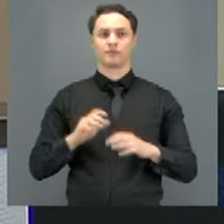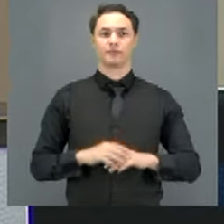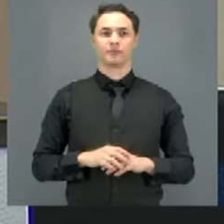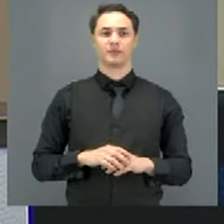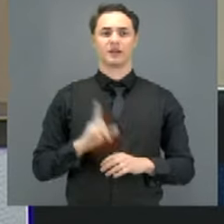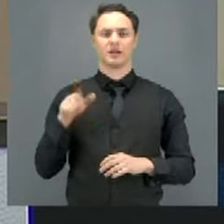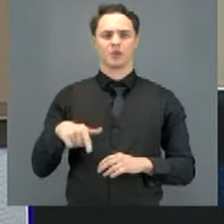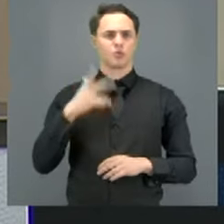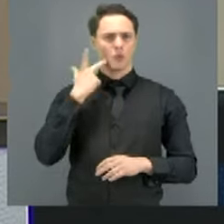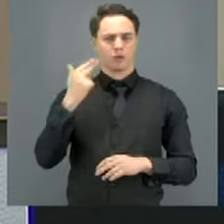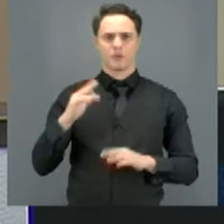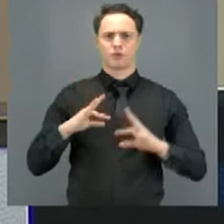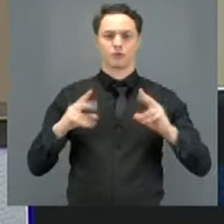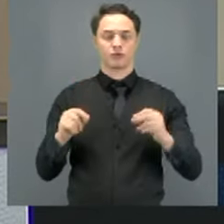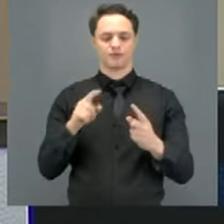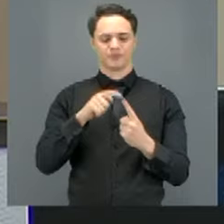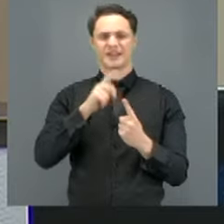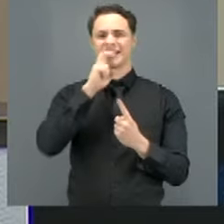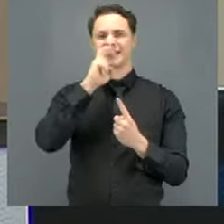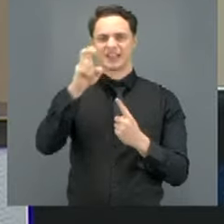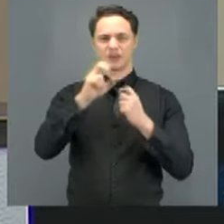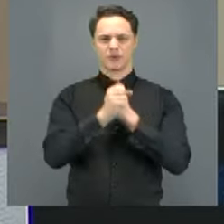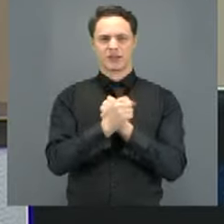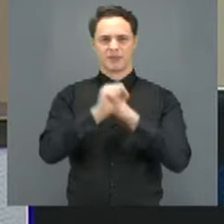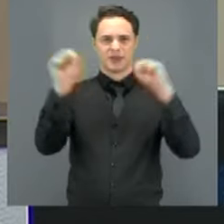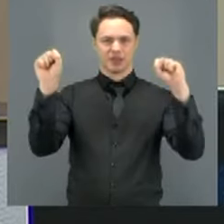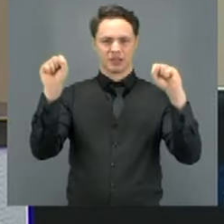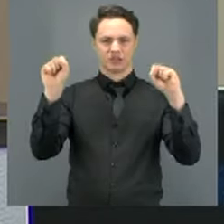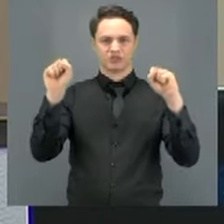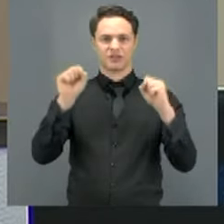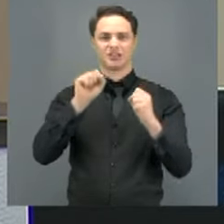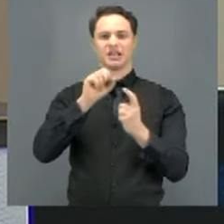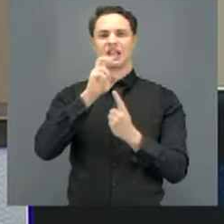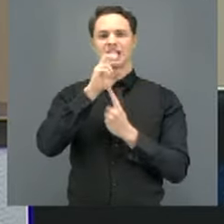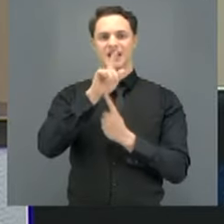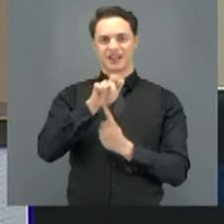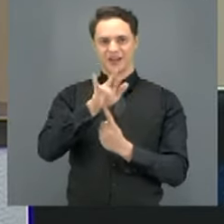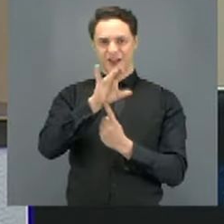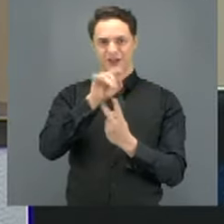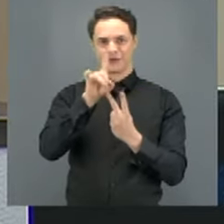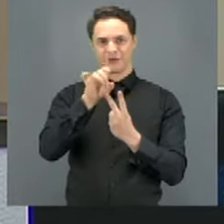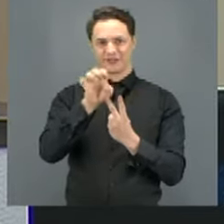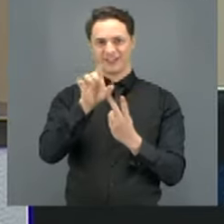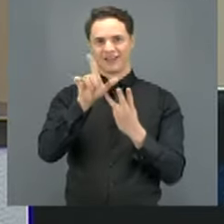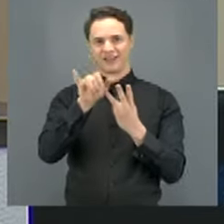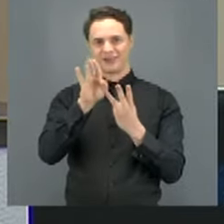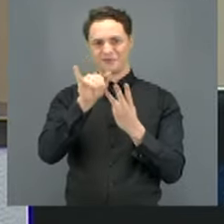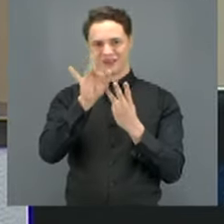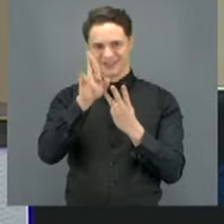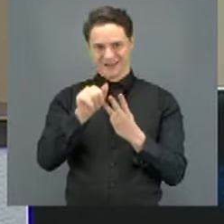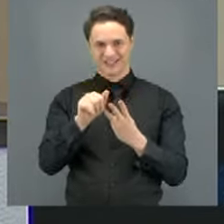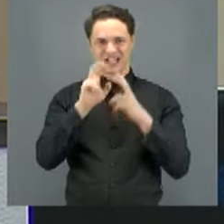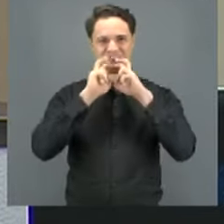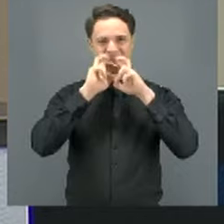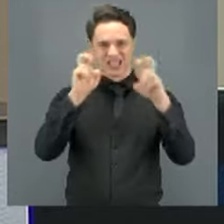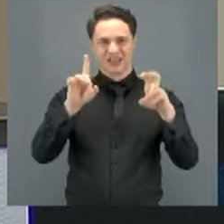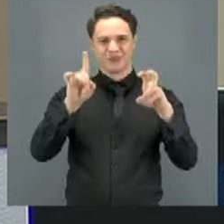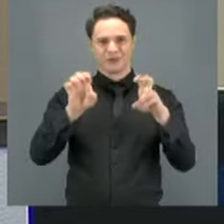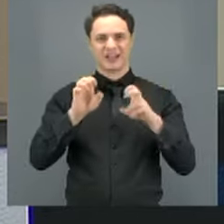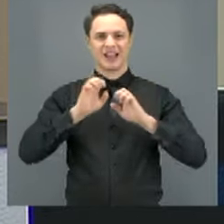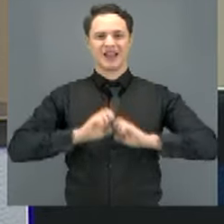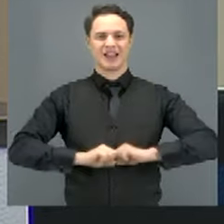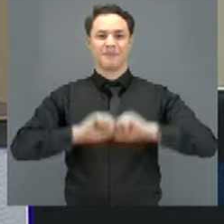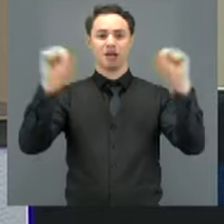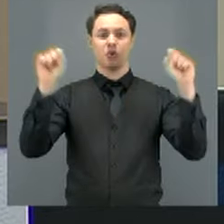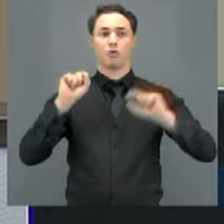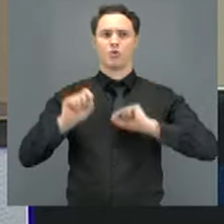que é comum a todos vocês: grito de liberdade. E ouvimos em Pari Cachoeiras, ouvimos aqui, ouvimos na reserva, ouvimos de